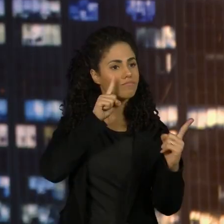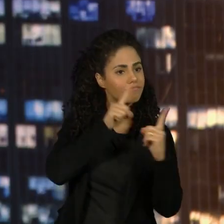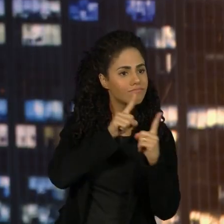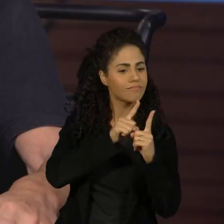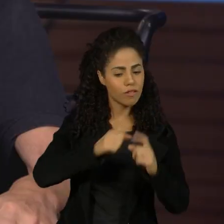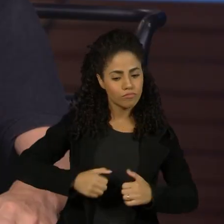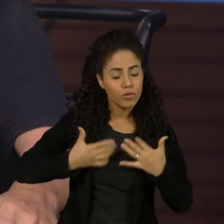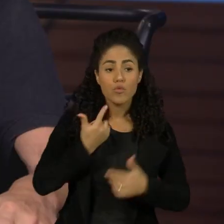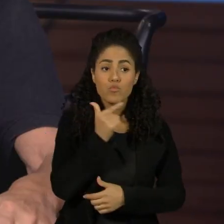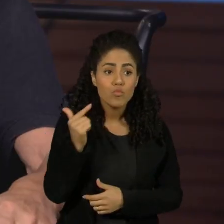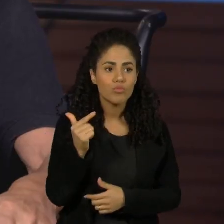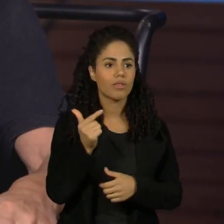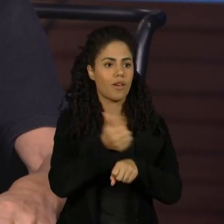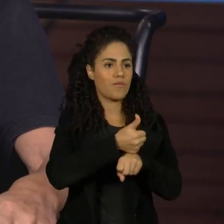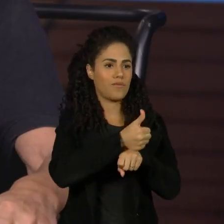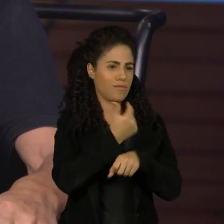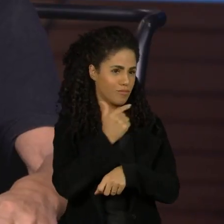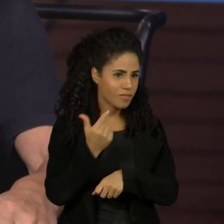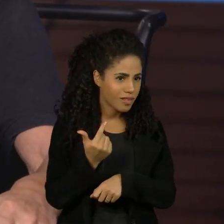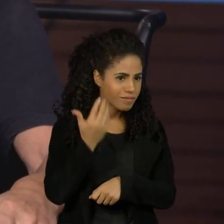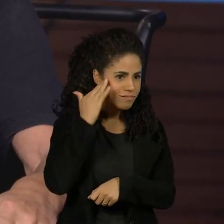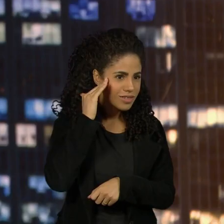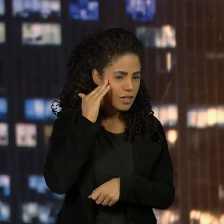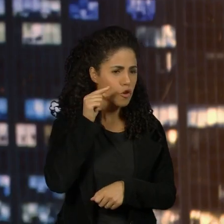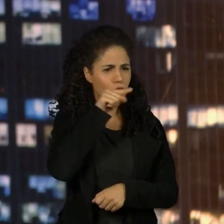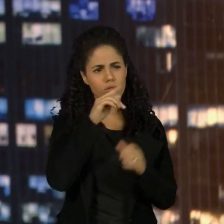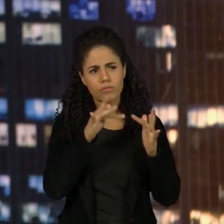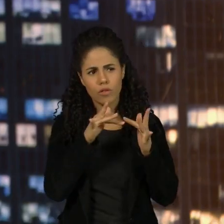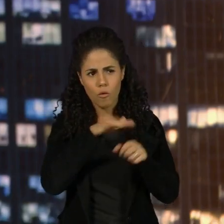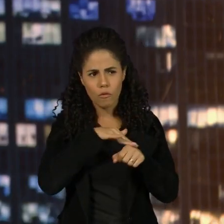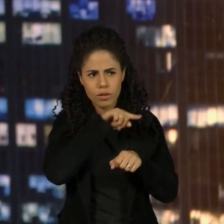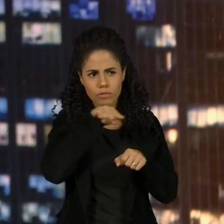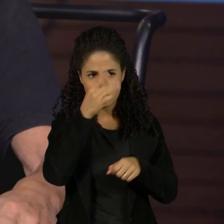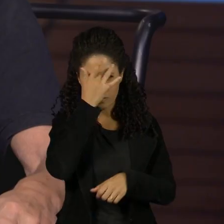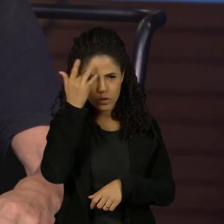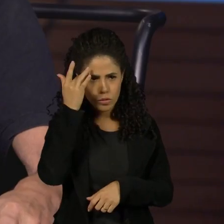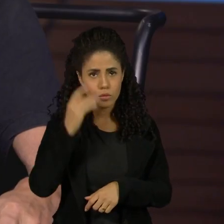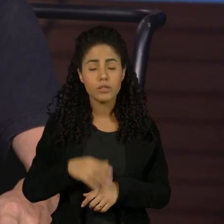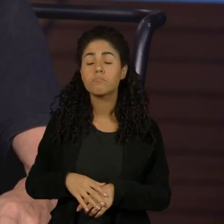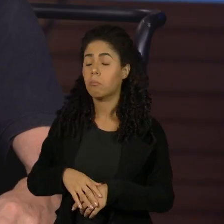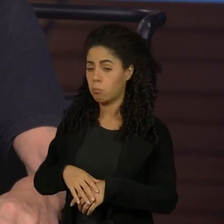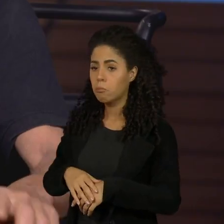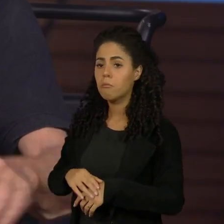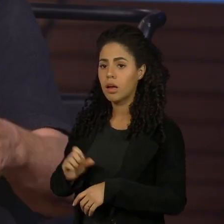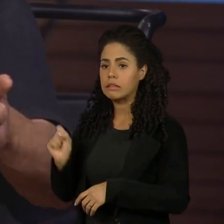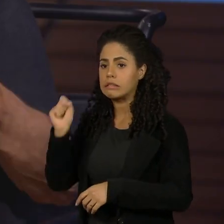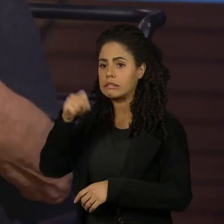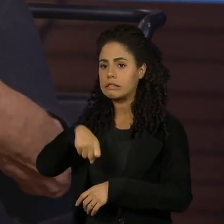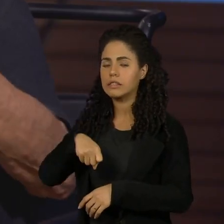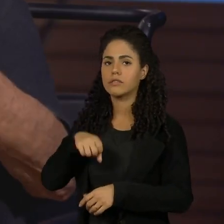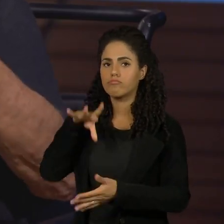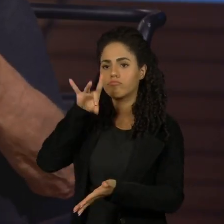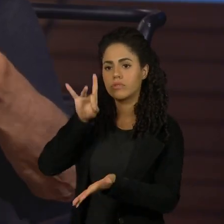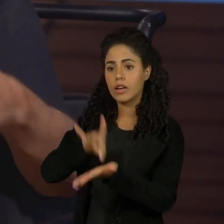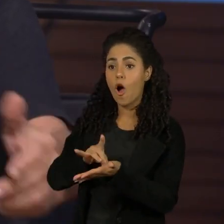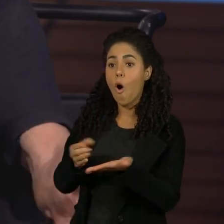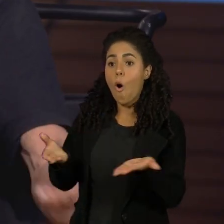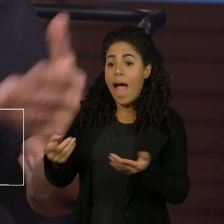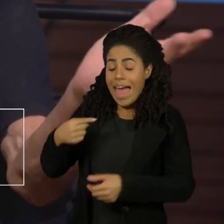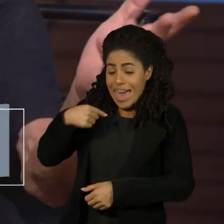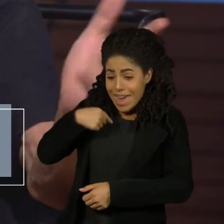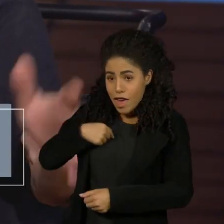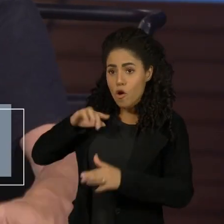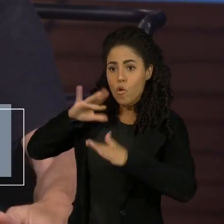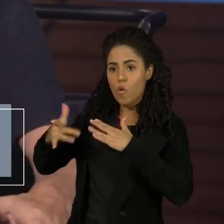Você fala com essas pessoas? Você tem contato com essas pessoas? Sim, tenho. E apesar de não ter atuação